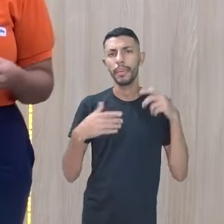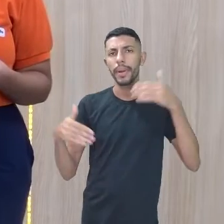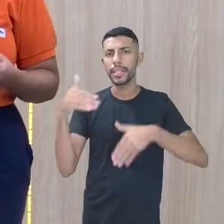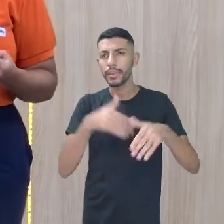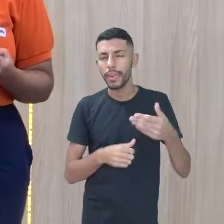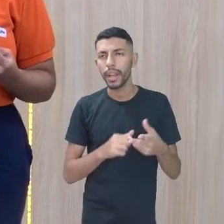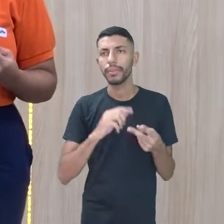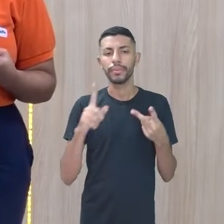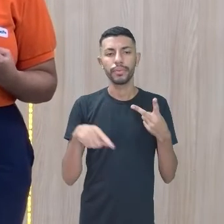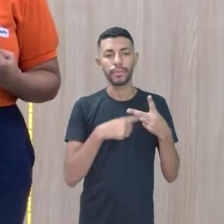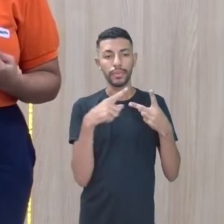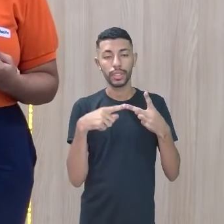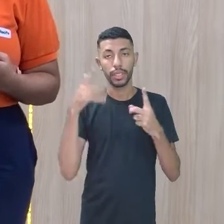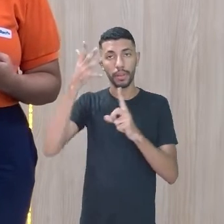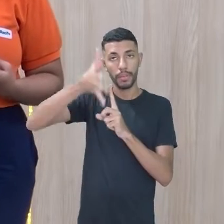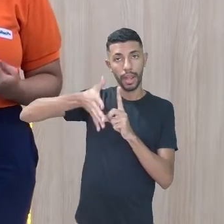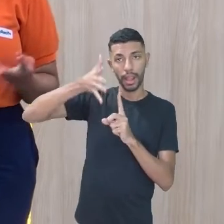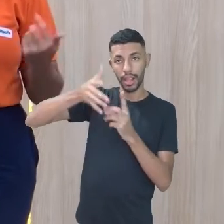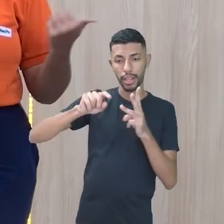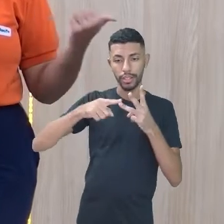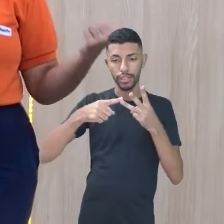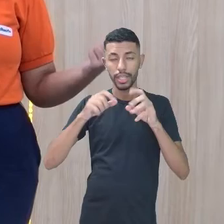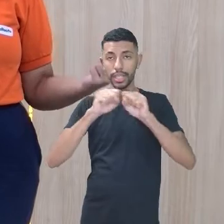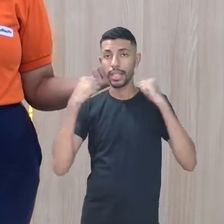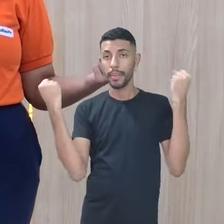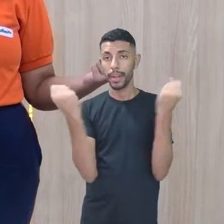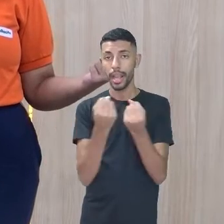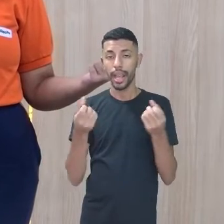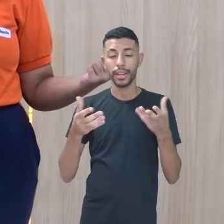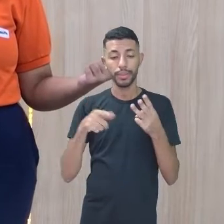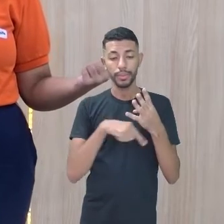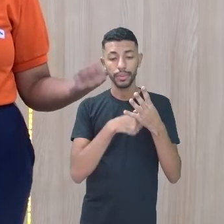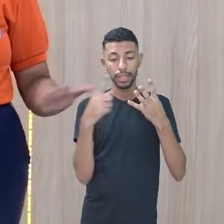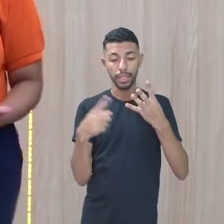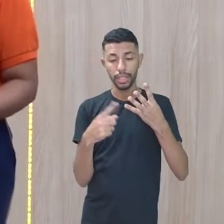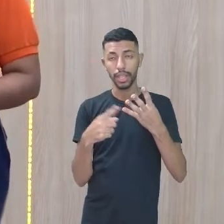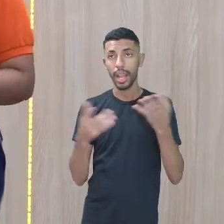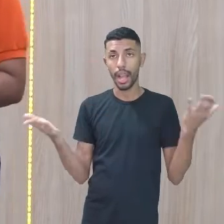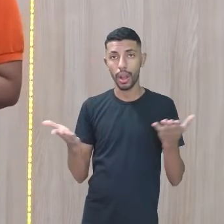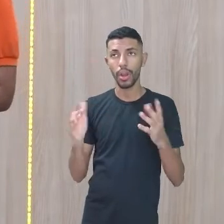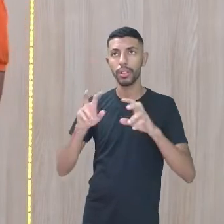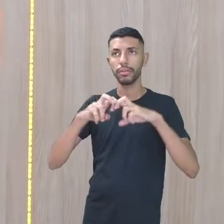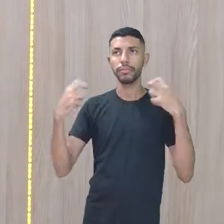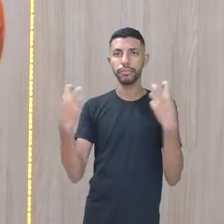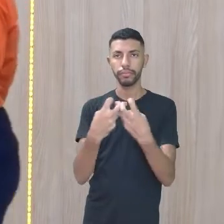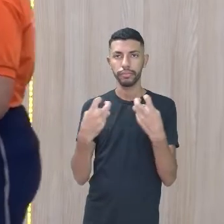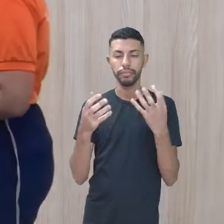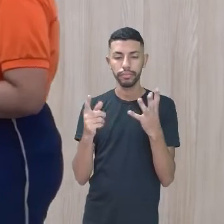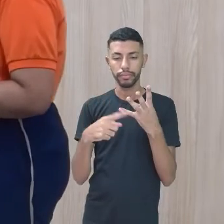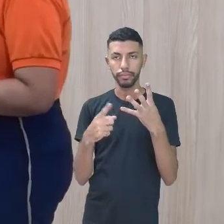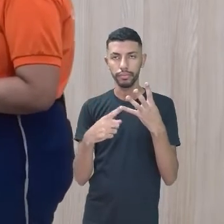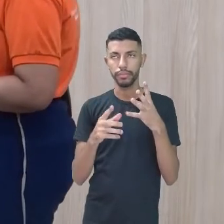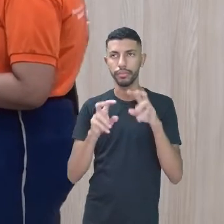muito mais. A gente tem as palestras dos seminários e agora a gente chega nas mesas redondas. Já a mesa redonda se configura num modelo